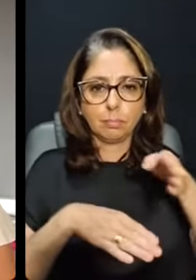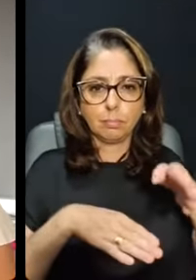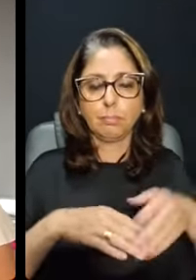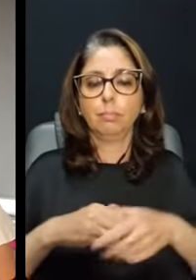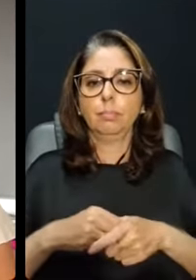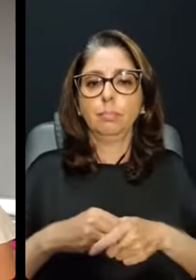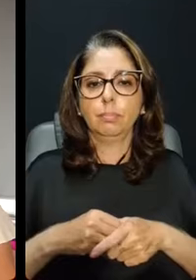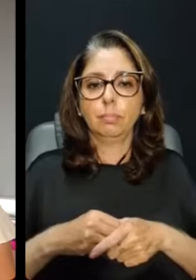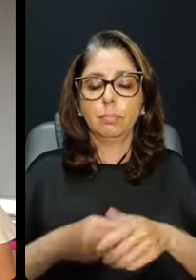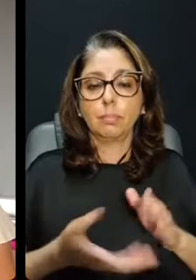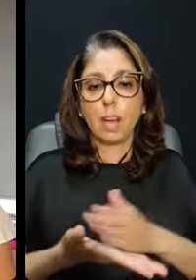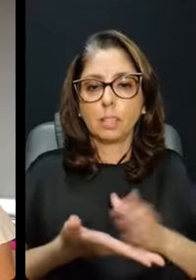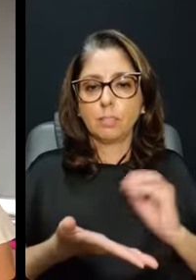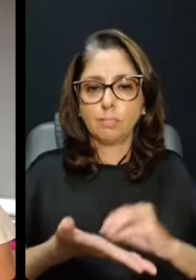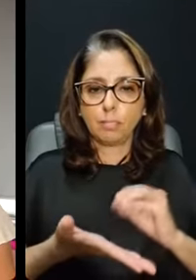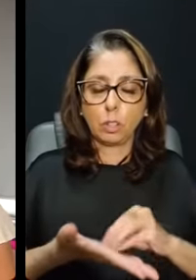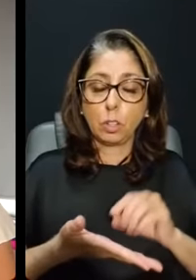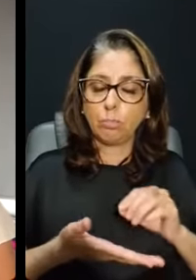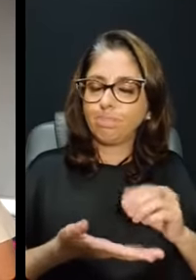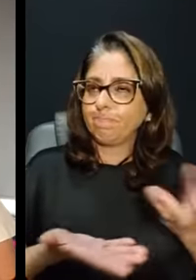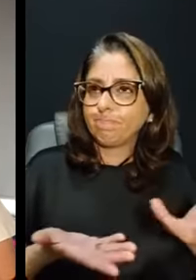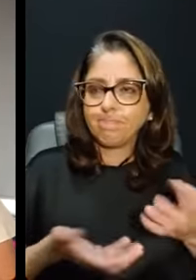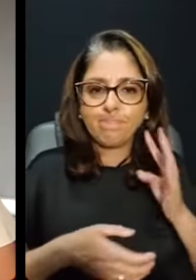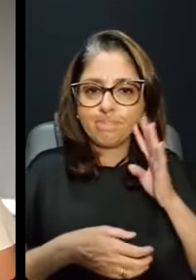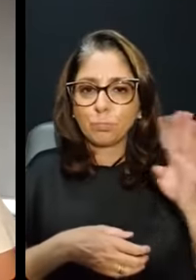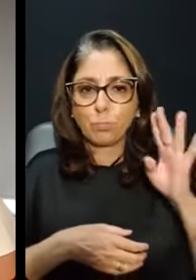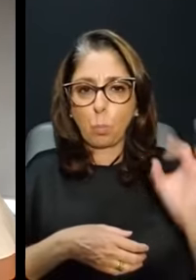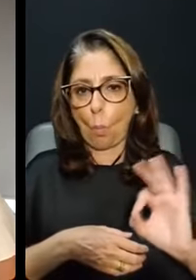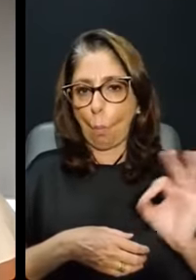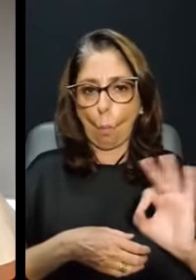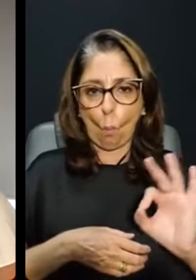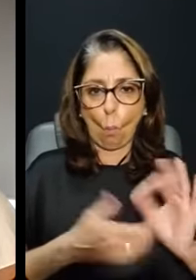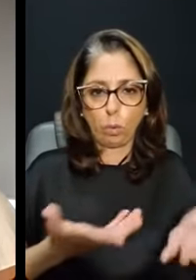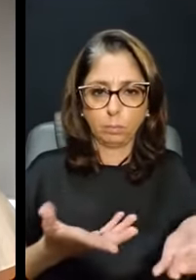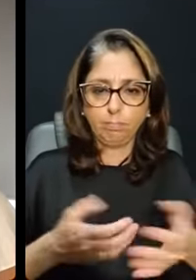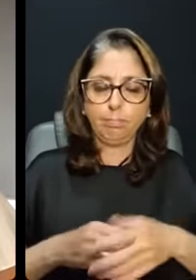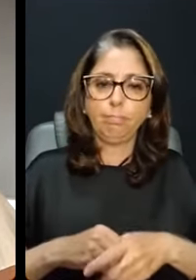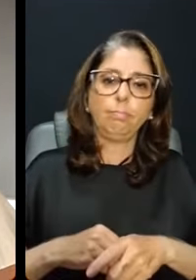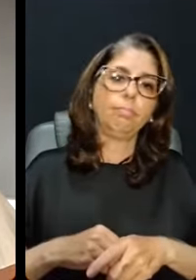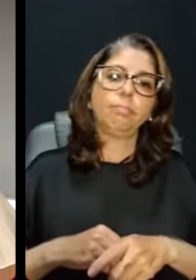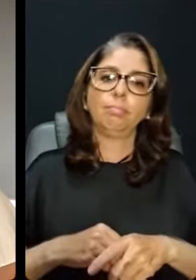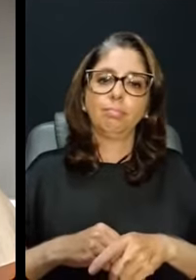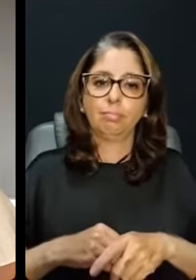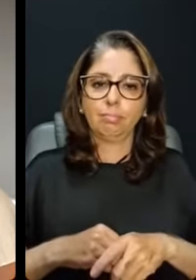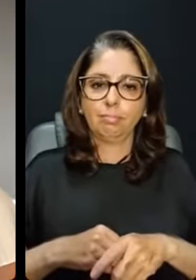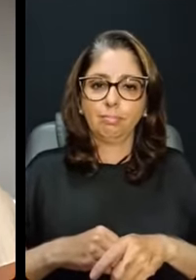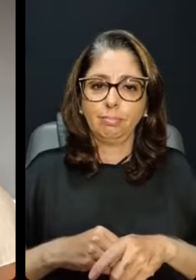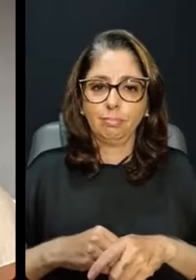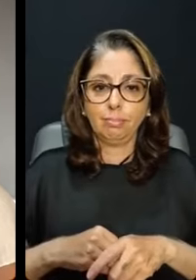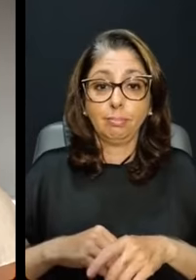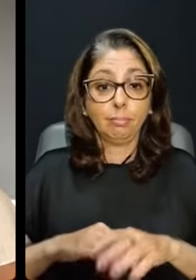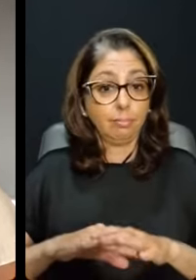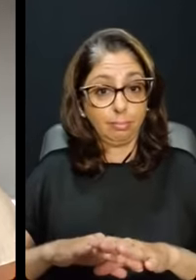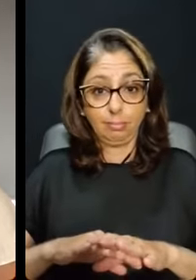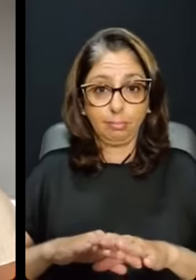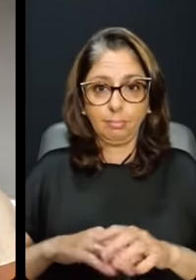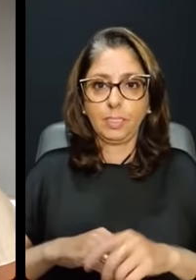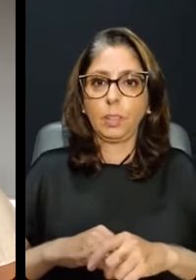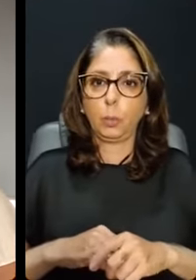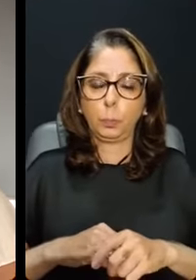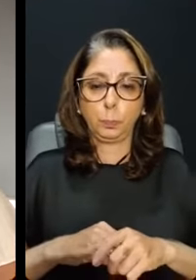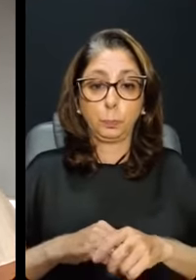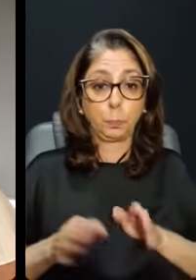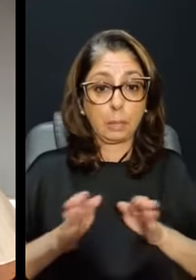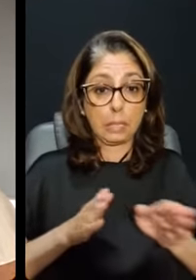você pensar sobre o conceito de acessibilidade nessa área. Então, você integrar a acessibilidade